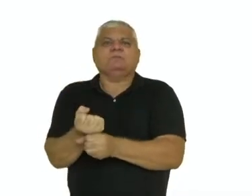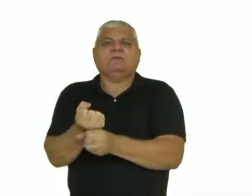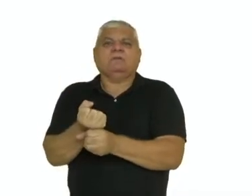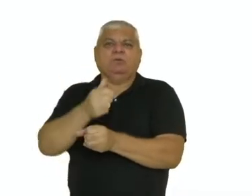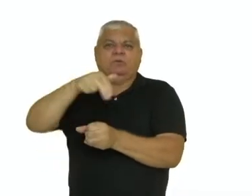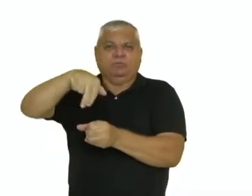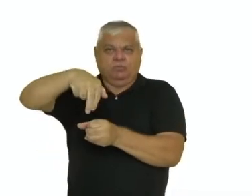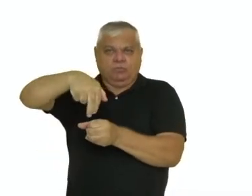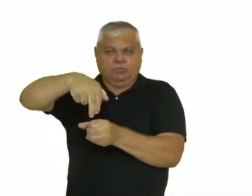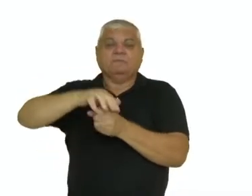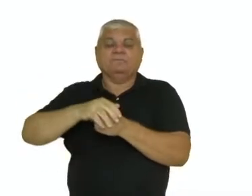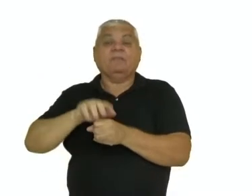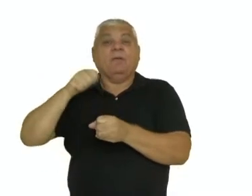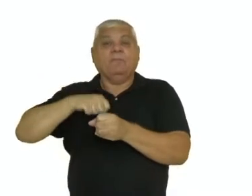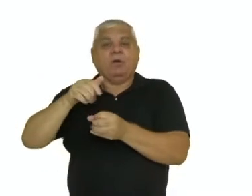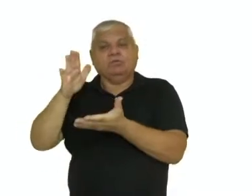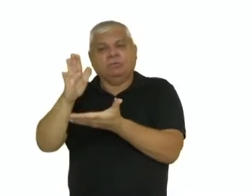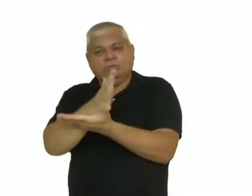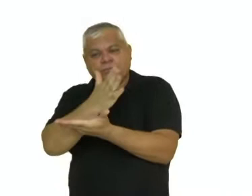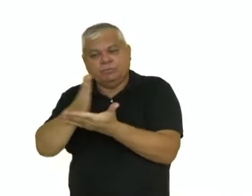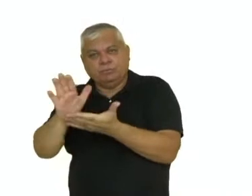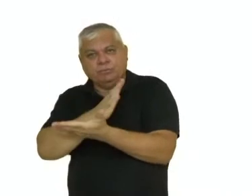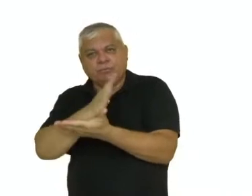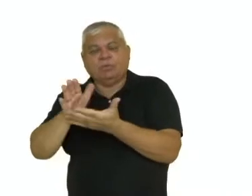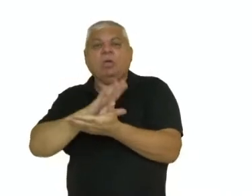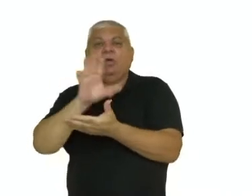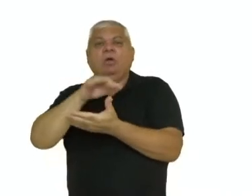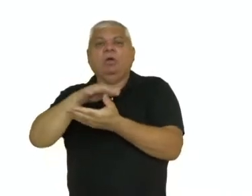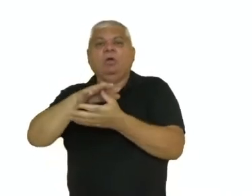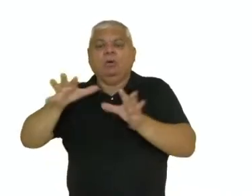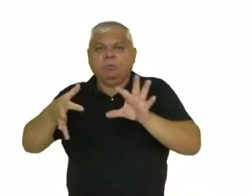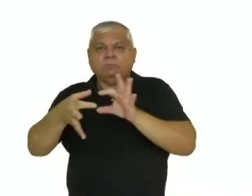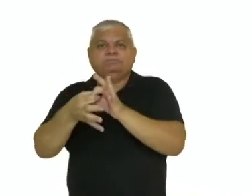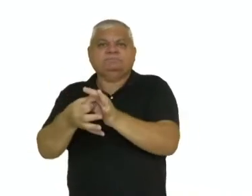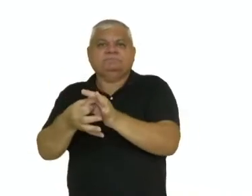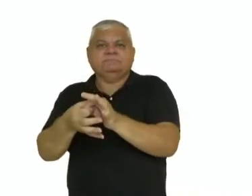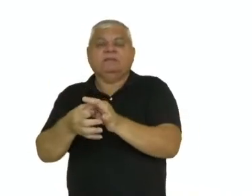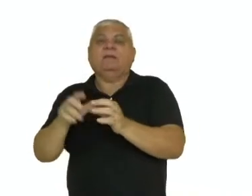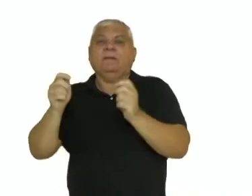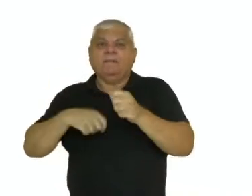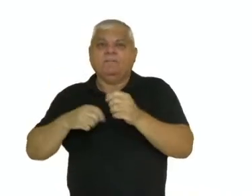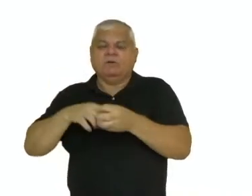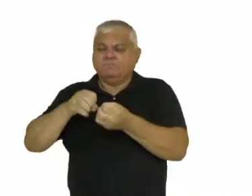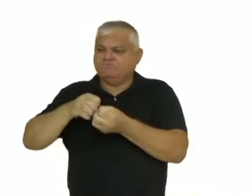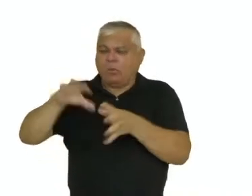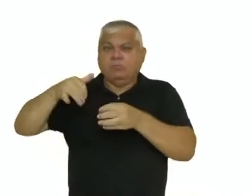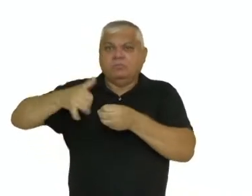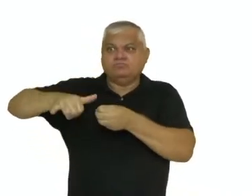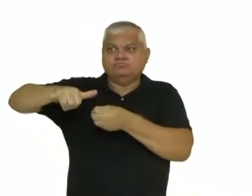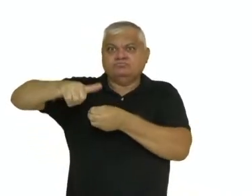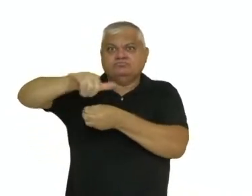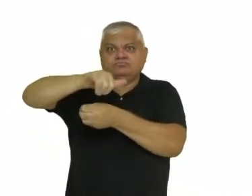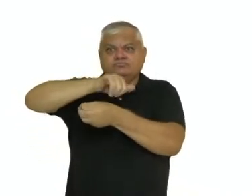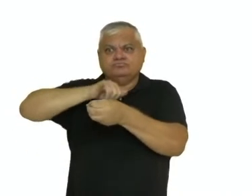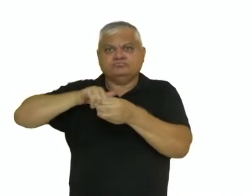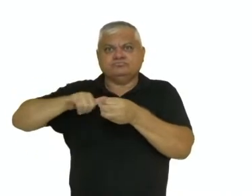pode ser dividido ou fundido, ocasionalmente, liberando uma gigantesca energia.